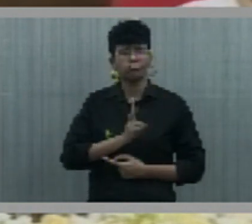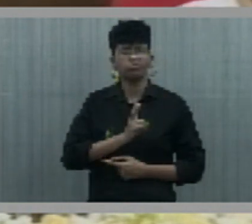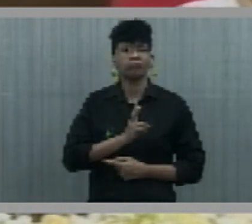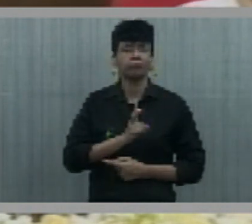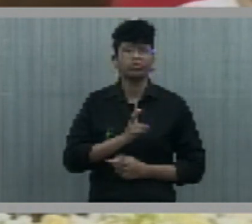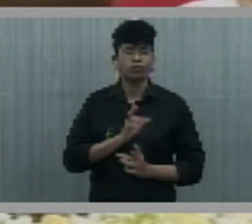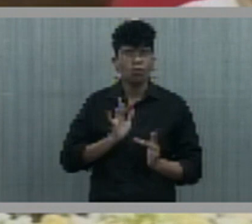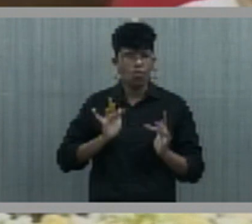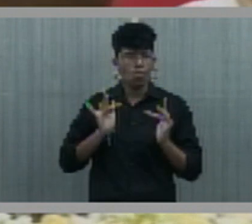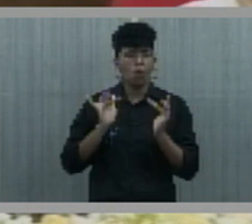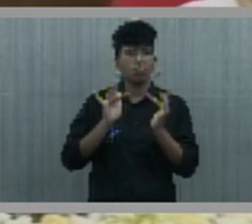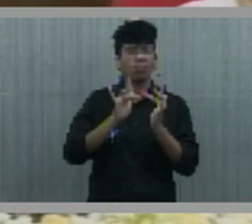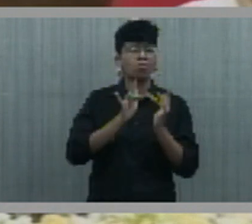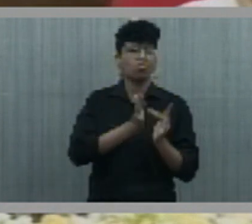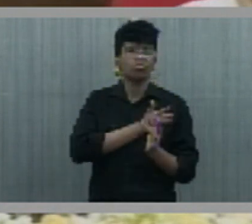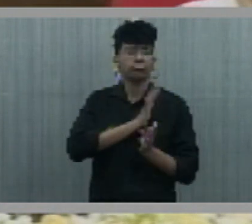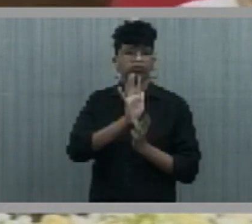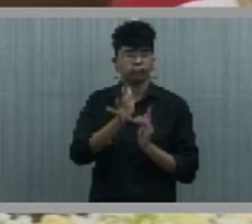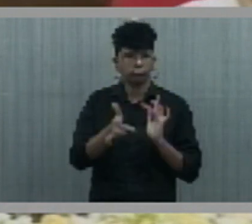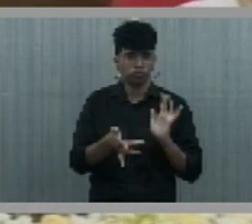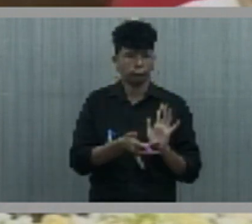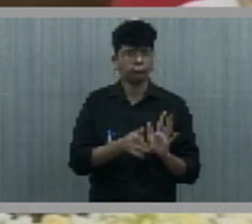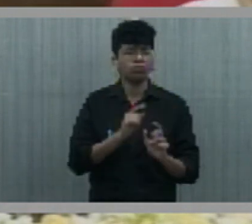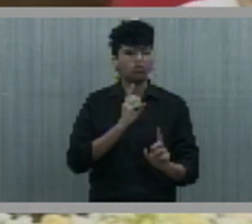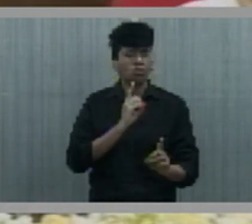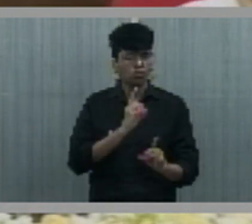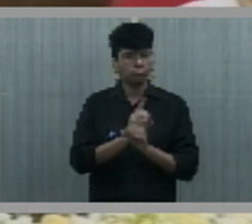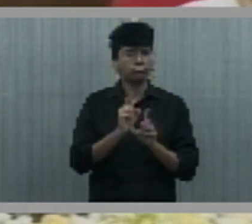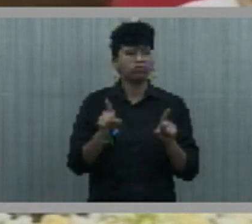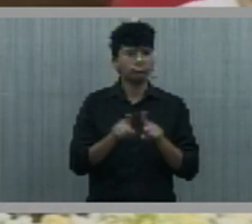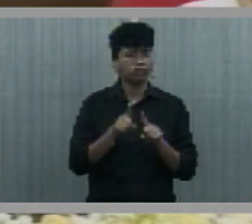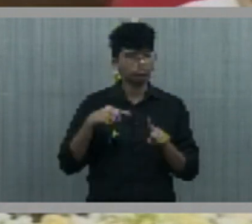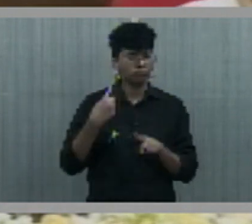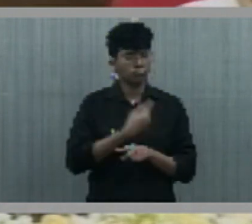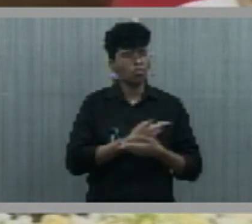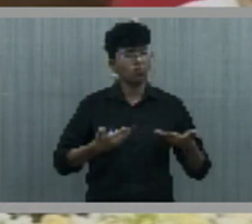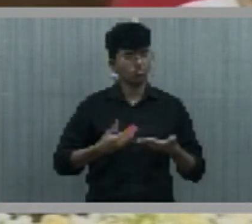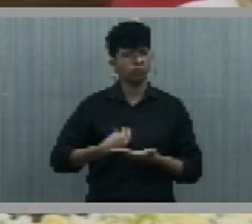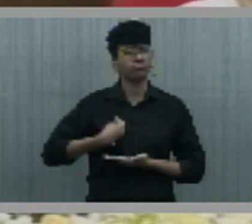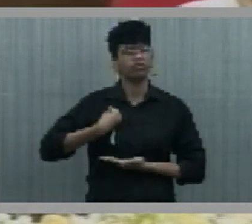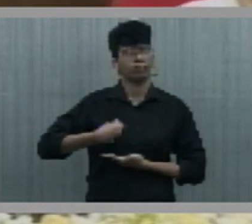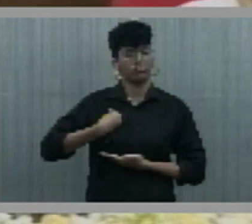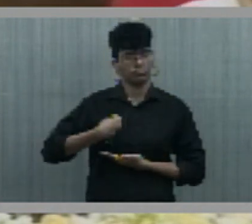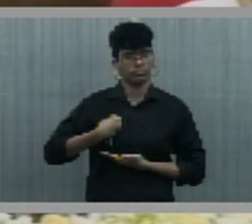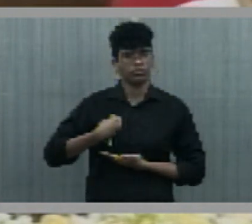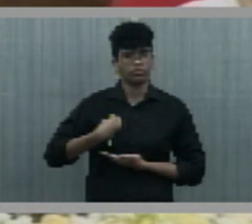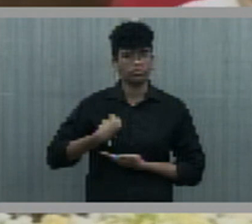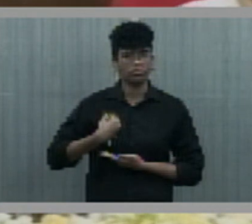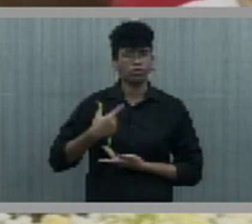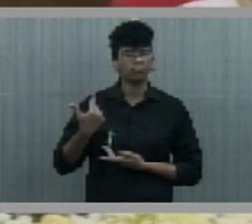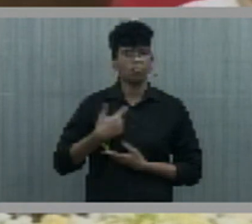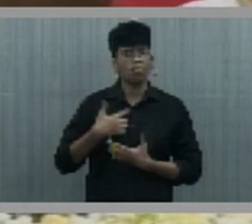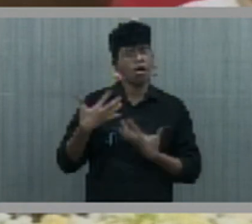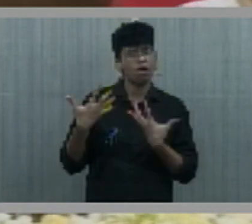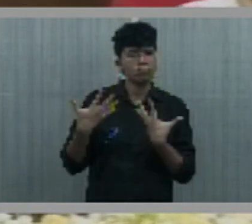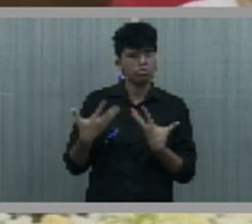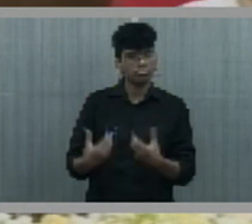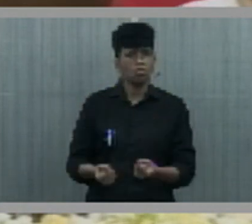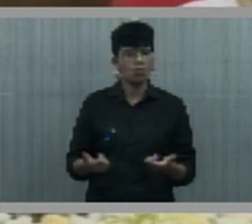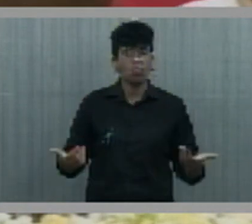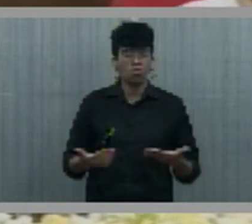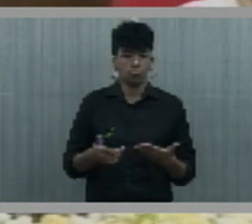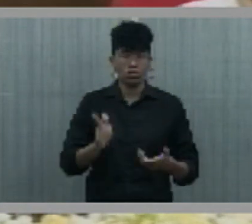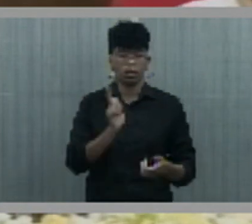Cristo e, por isso mesmo, precisam encontrar eco em nossos corações. Aceitando esta homenagem,